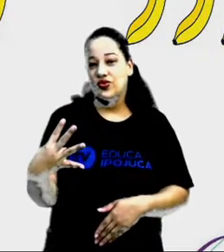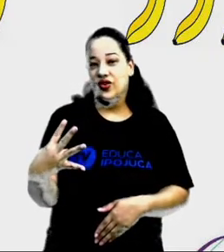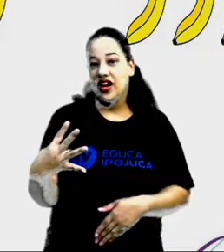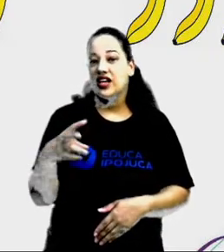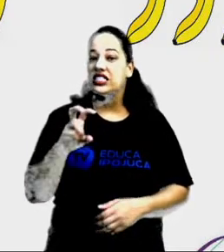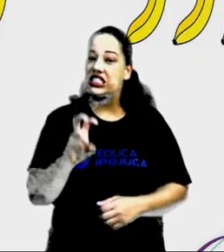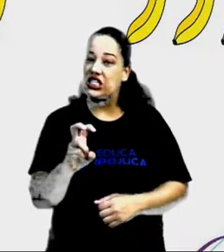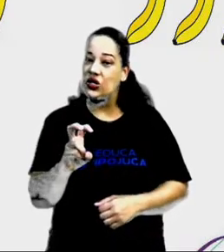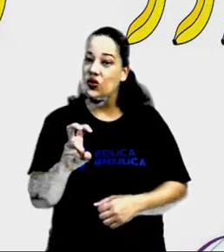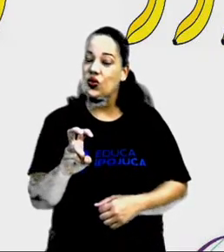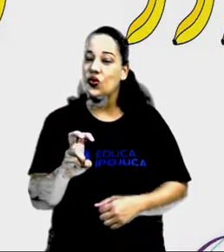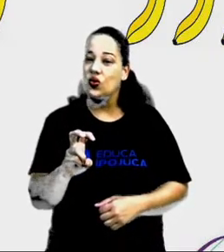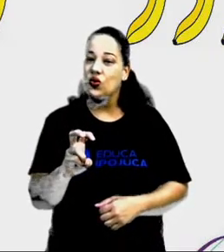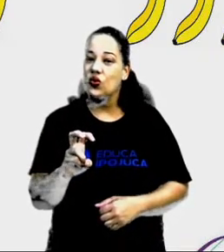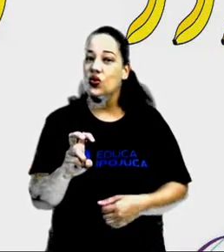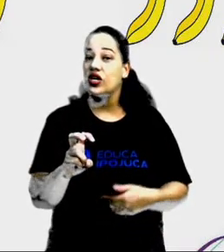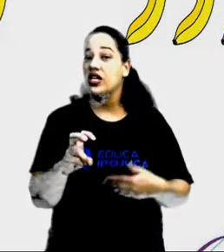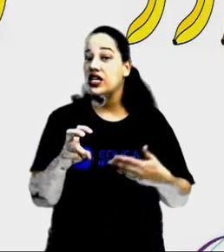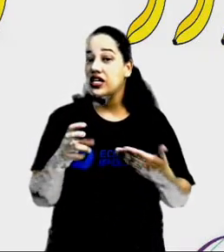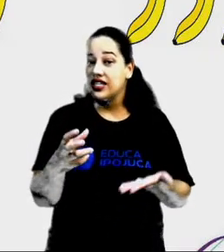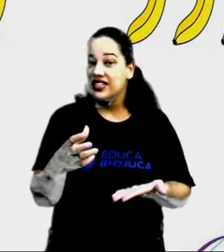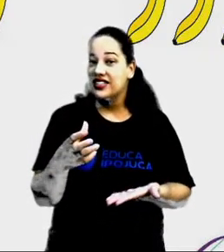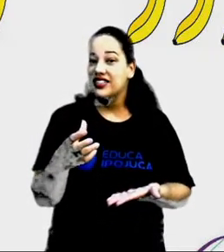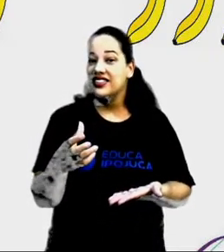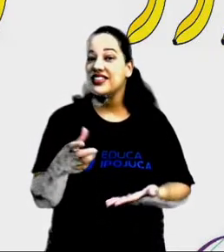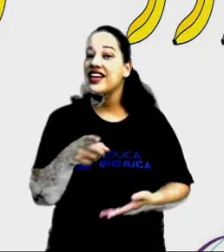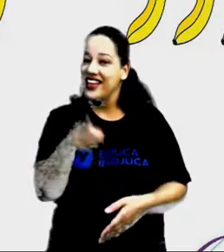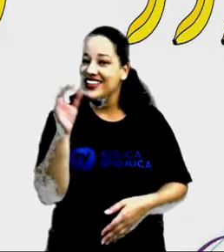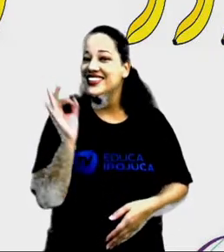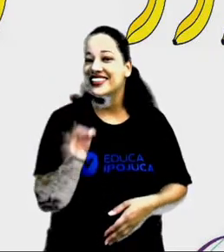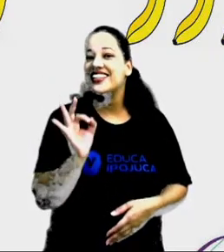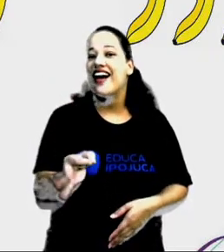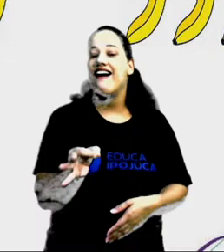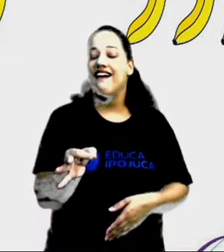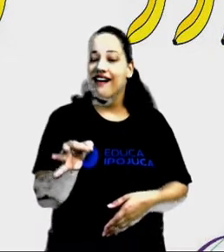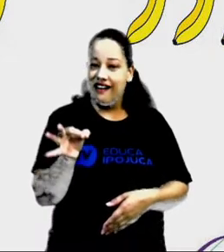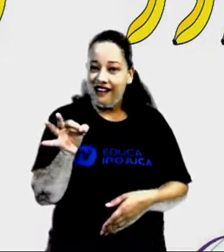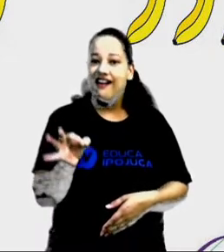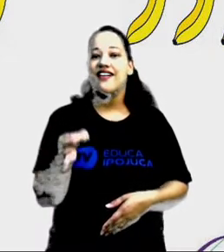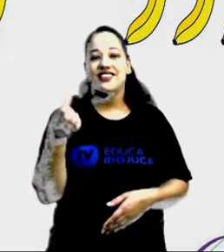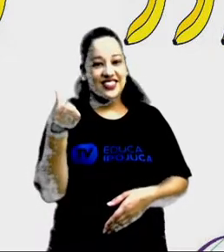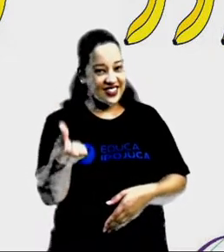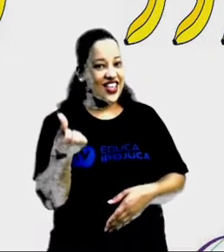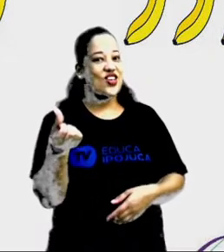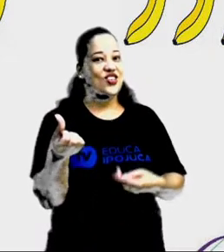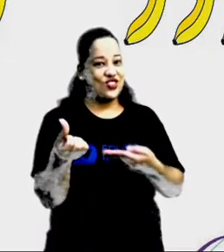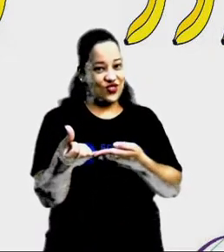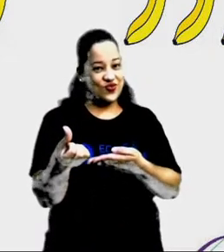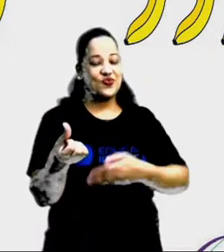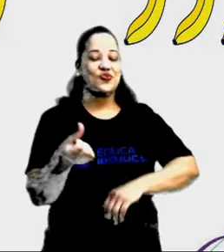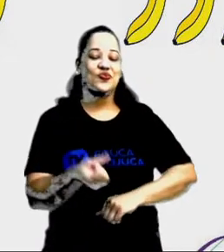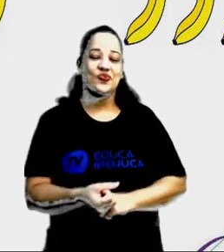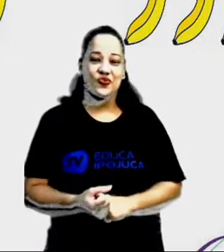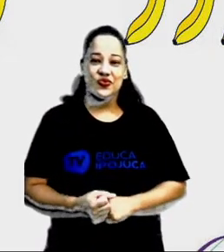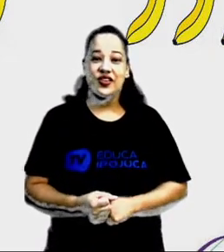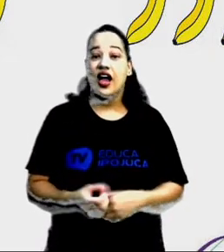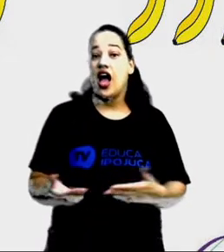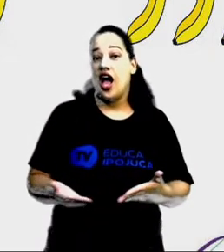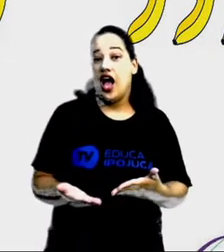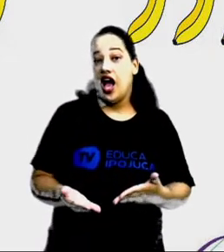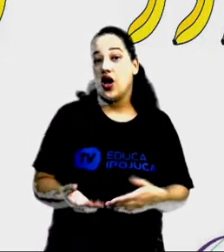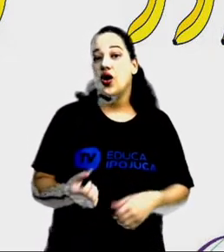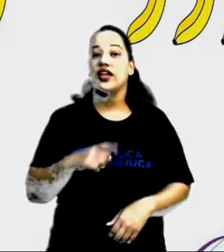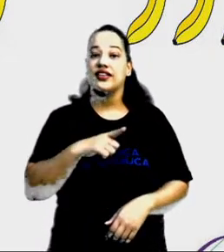4, 5. Isso mesmo, é o número 6. Temos aqui